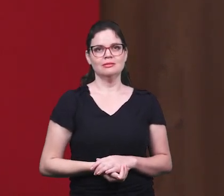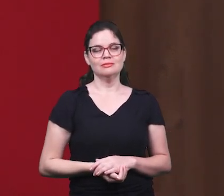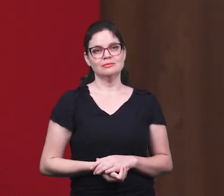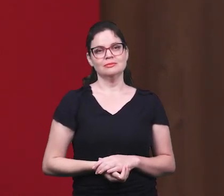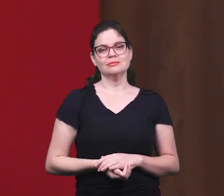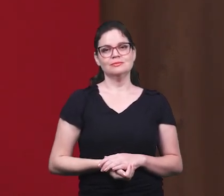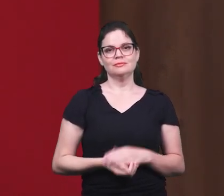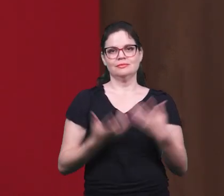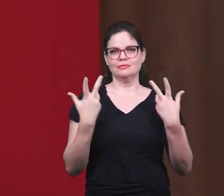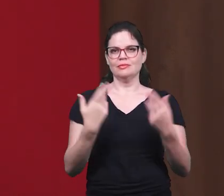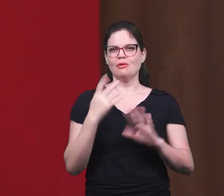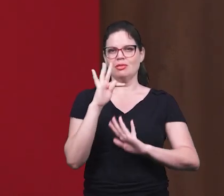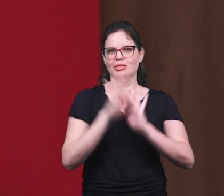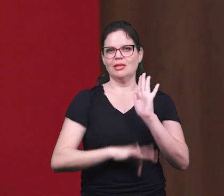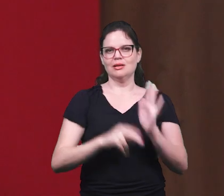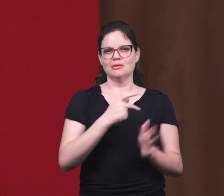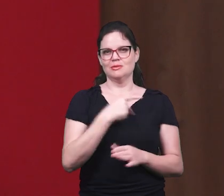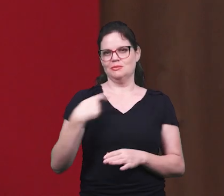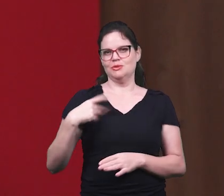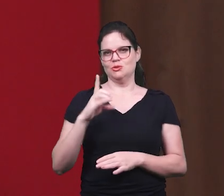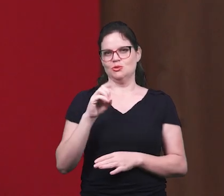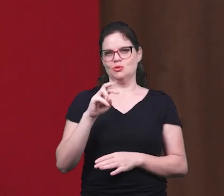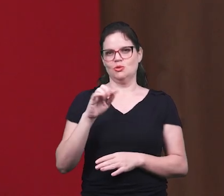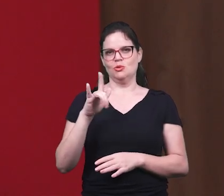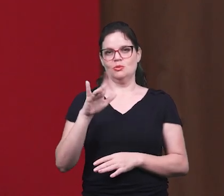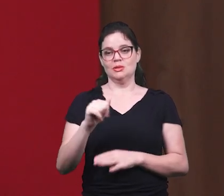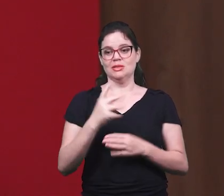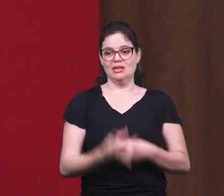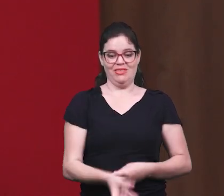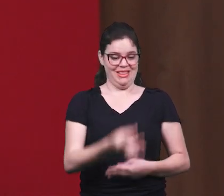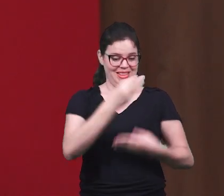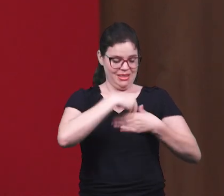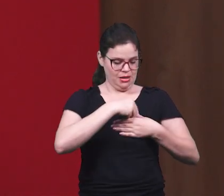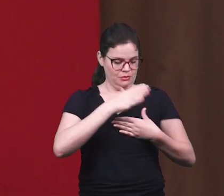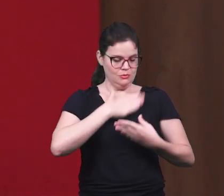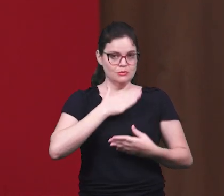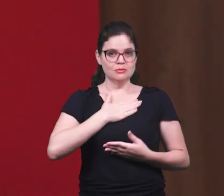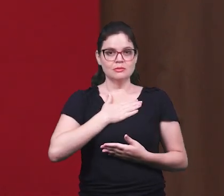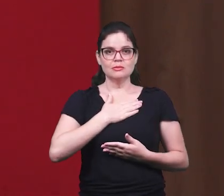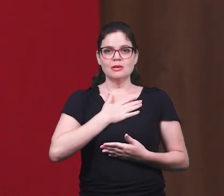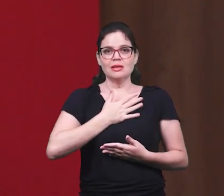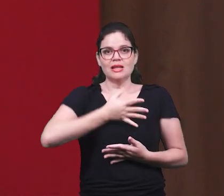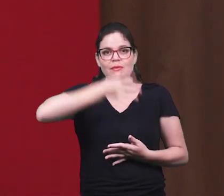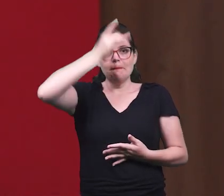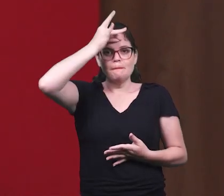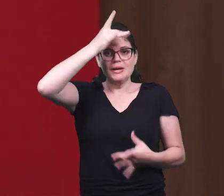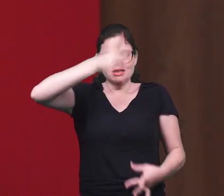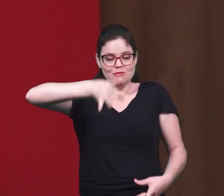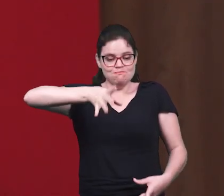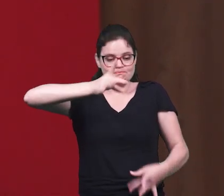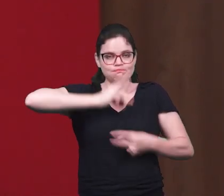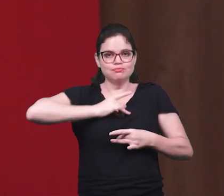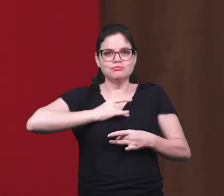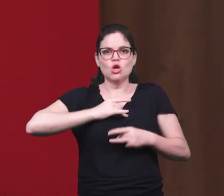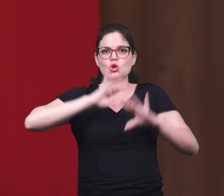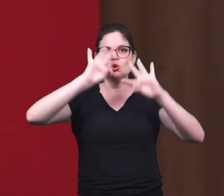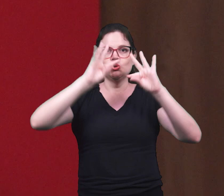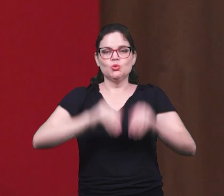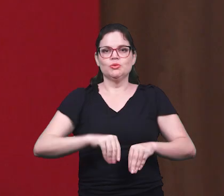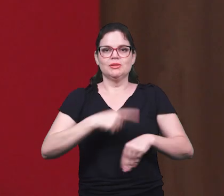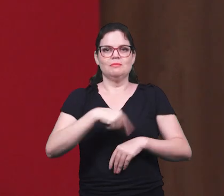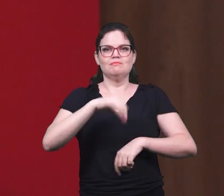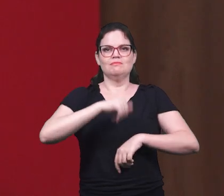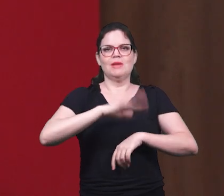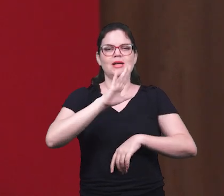texto, né, que o pastor Douglas leu, né, eles tinham neles as palavras. Então, mais de